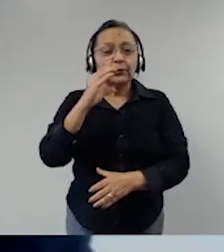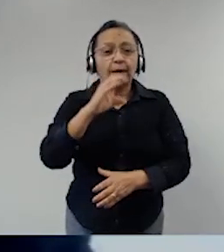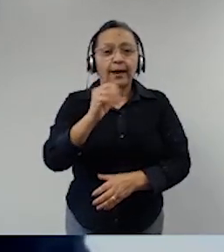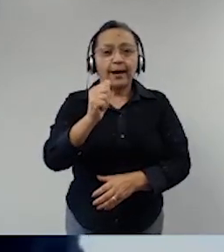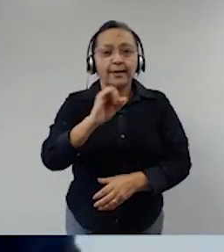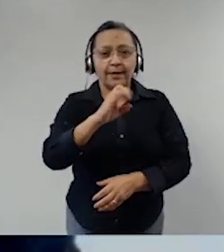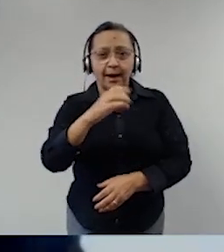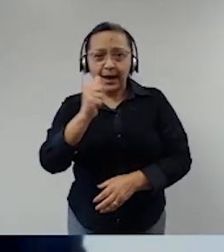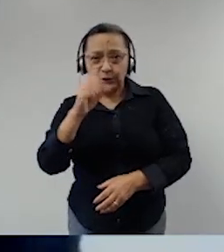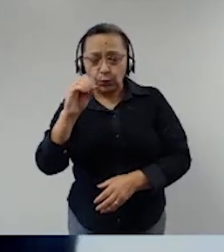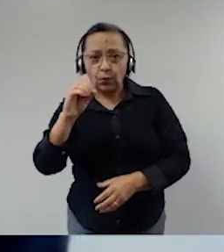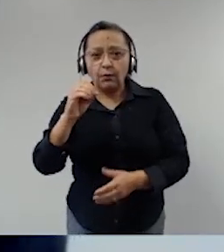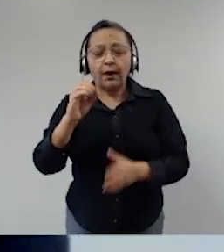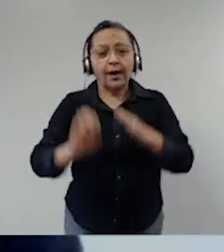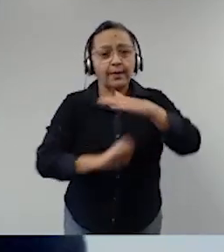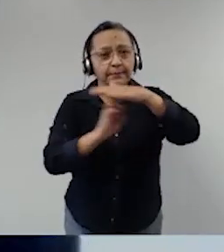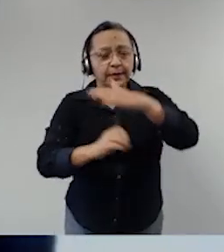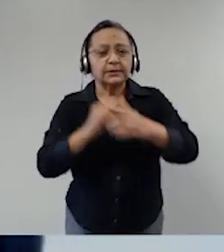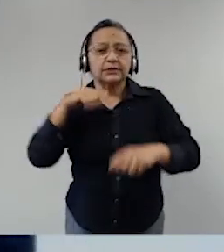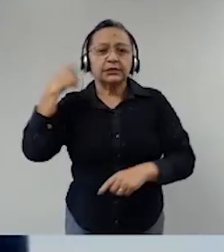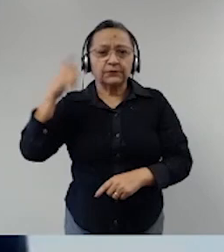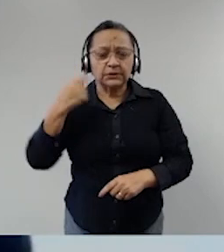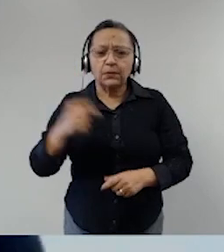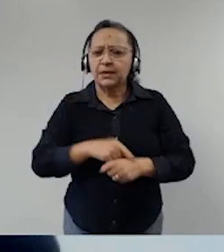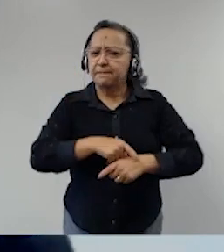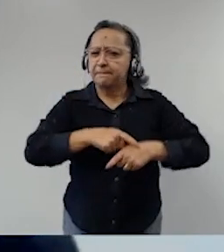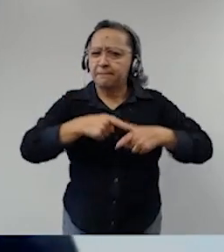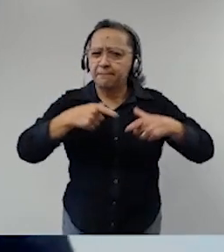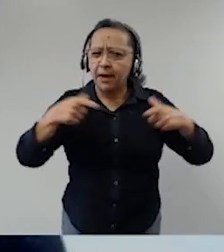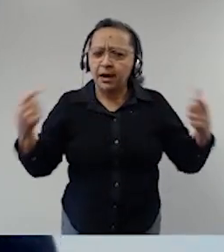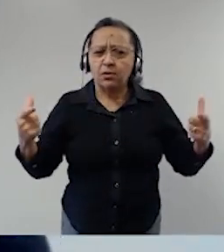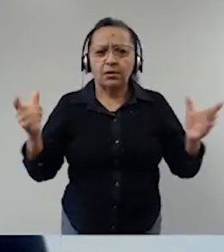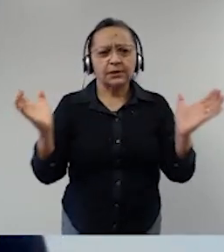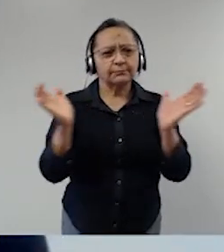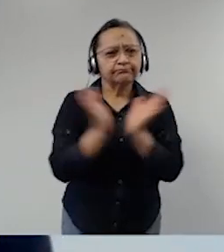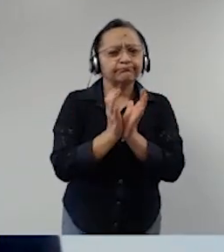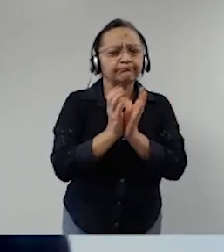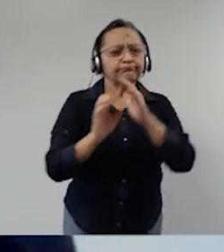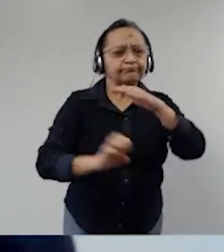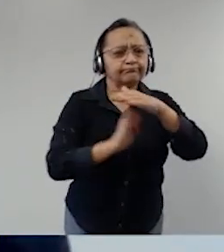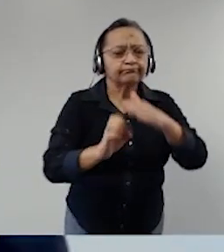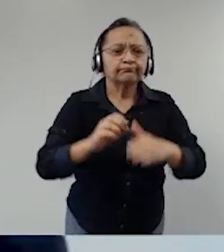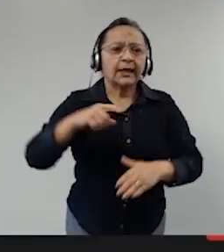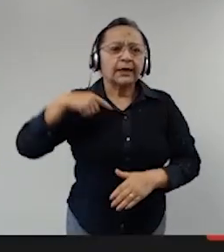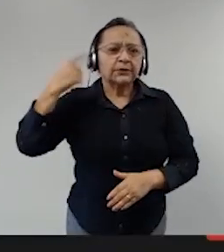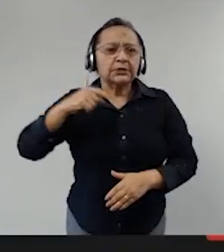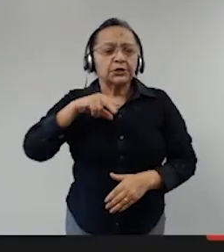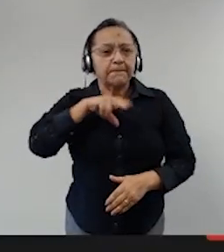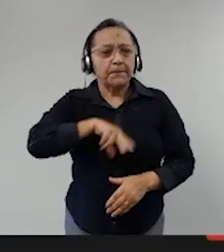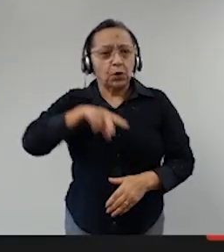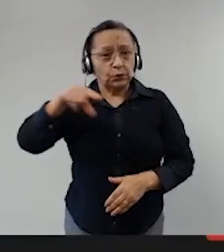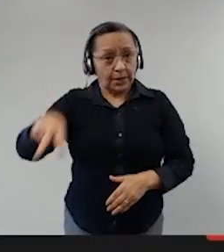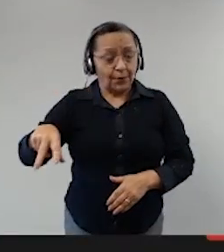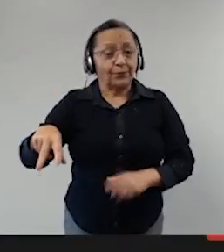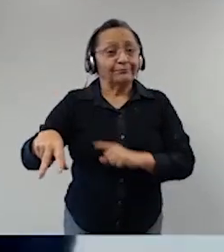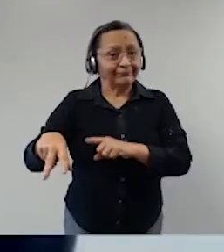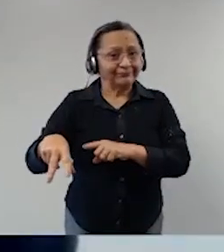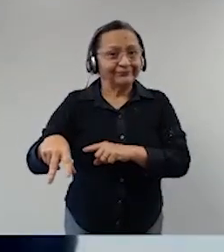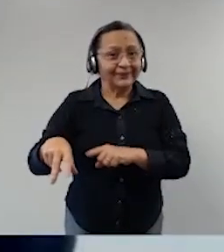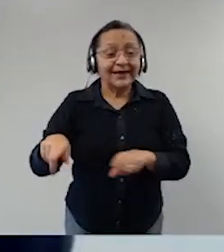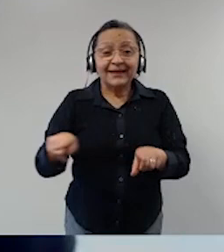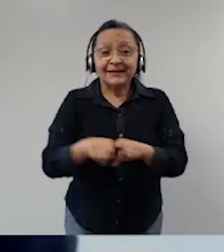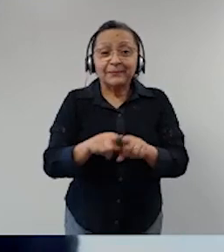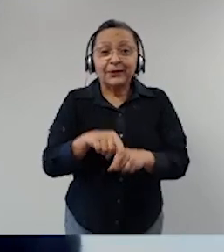Guerreiro Advocacia, uma das maiores bancas de advocacia de Portugal. E ainda, nós